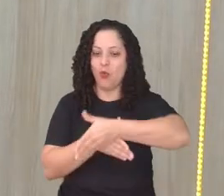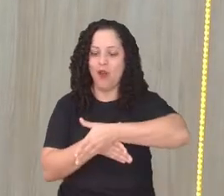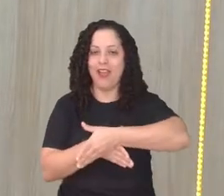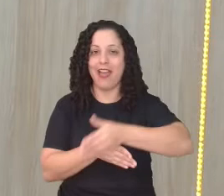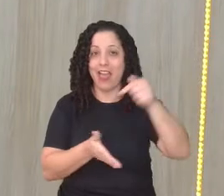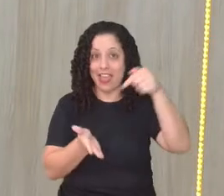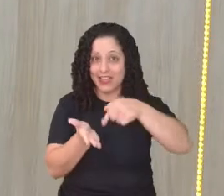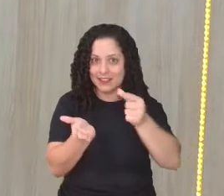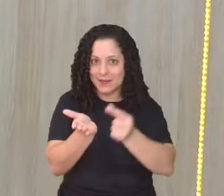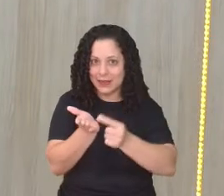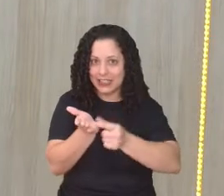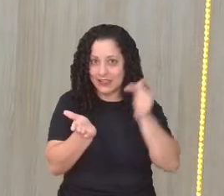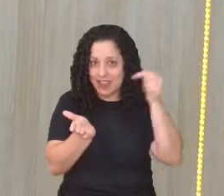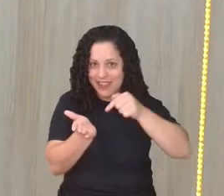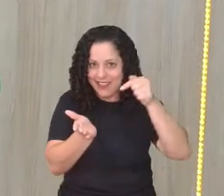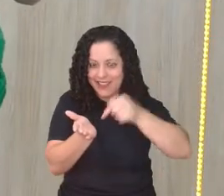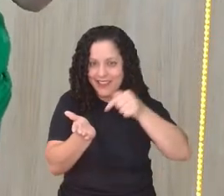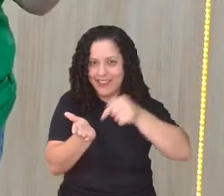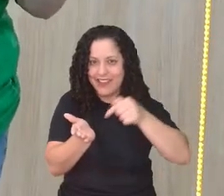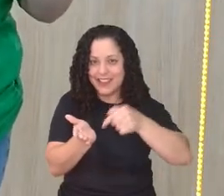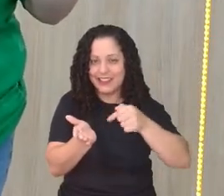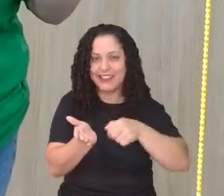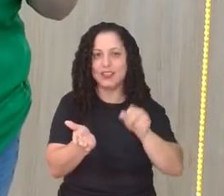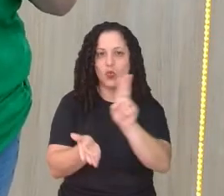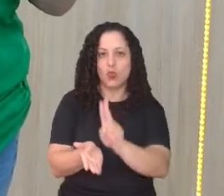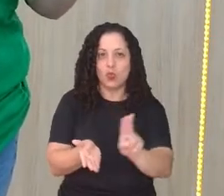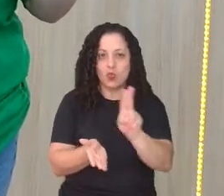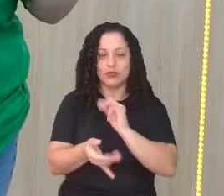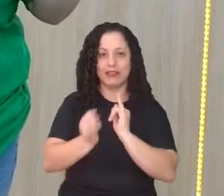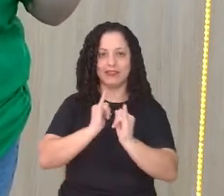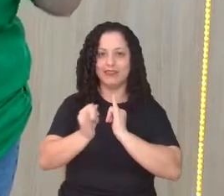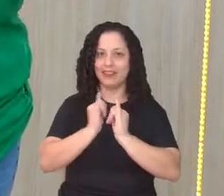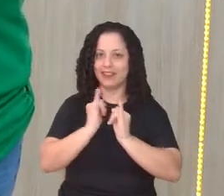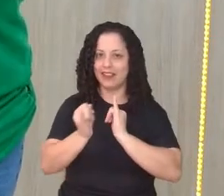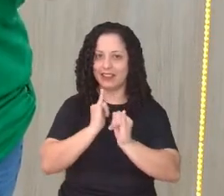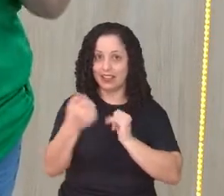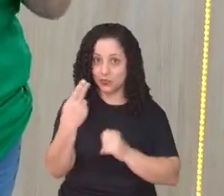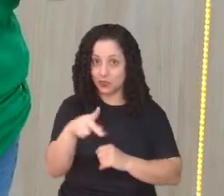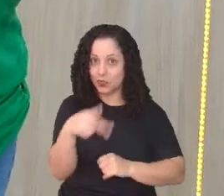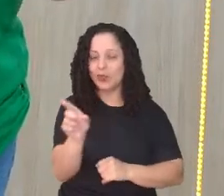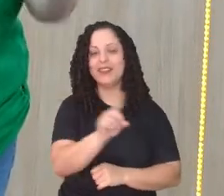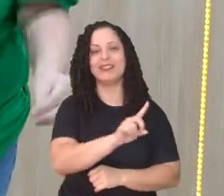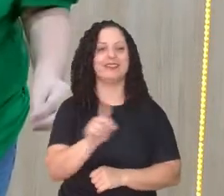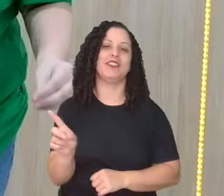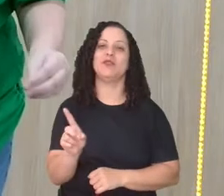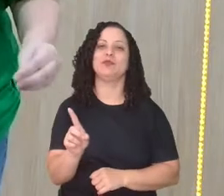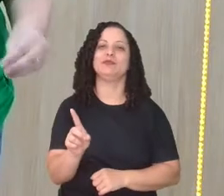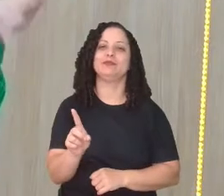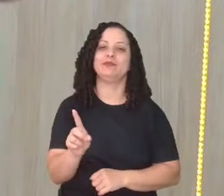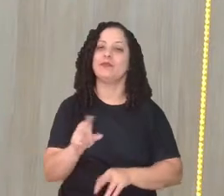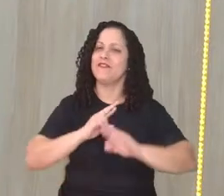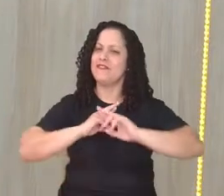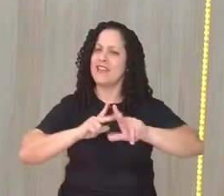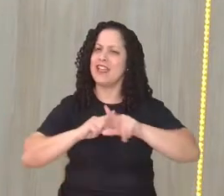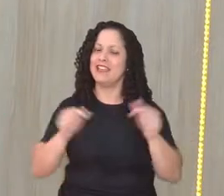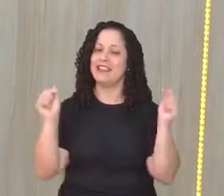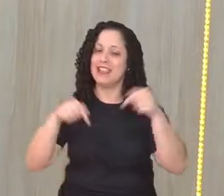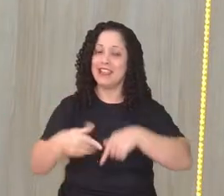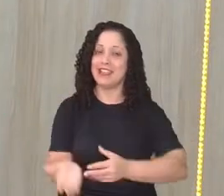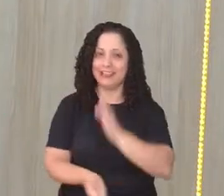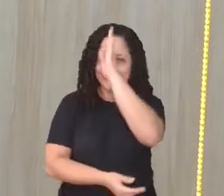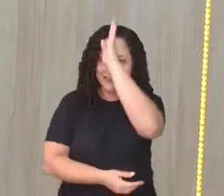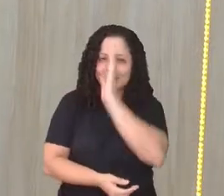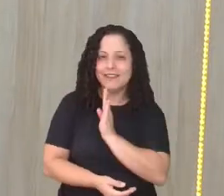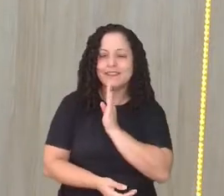app, ele não usa, não utiliza a sua internet, os seus dados de internet. Então, não precisa